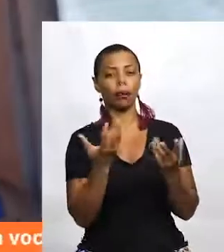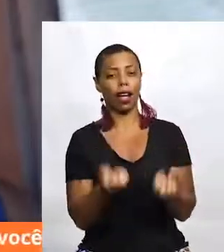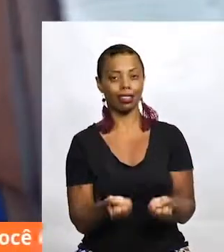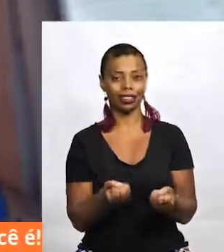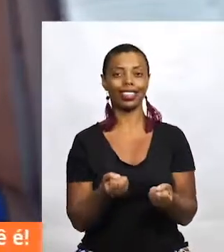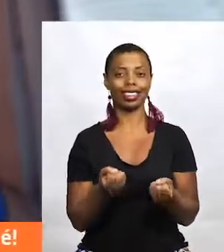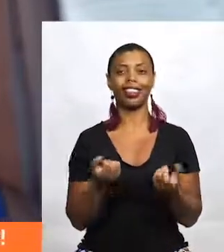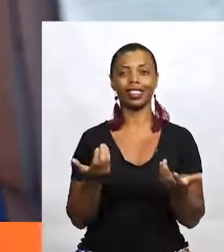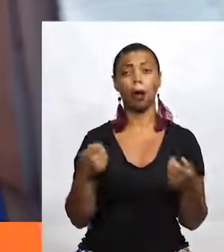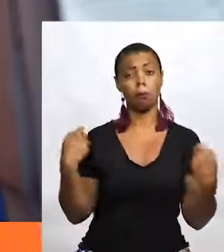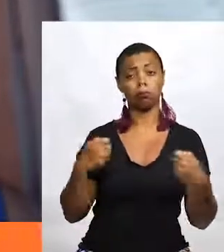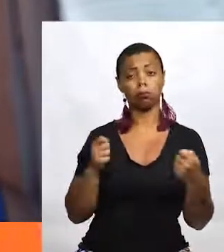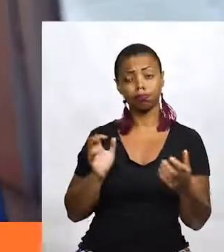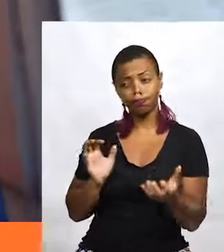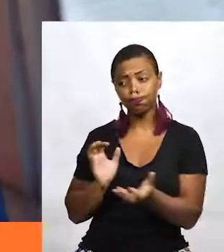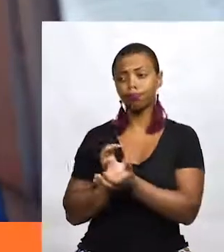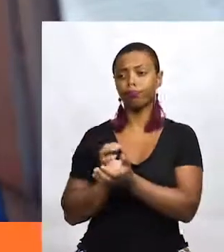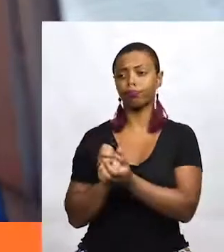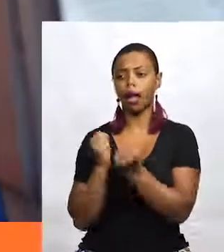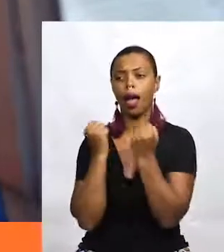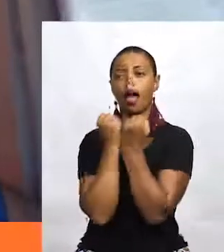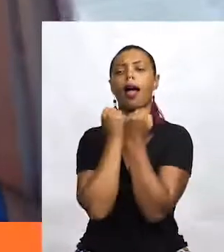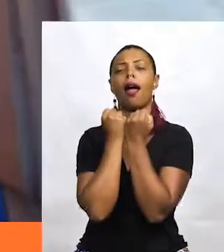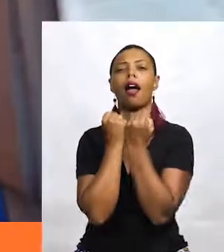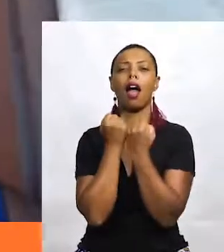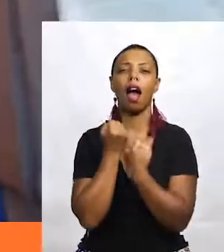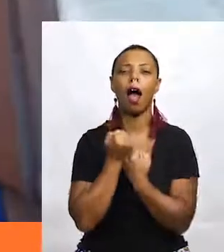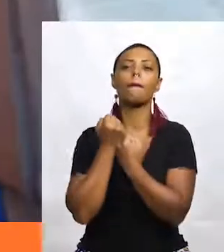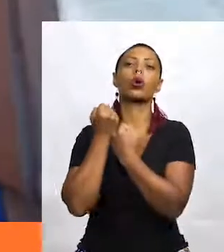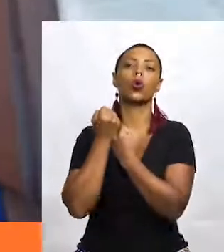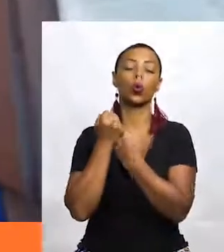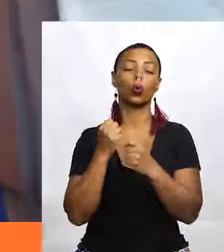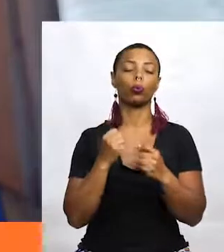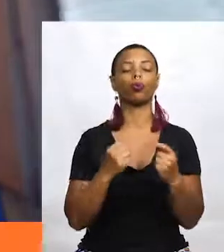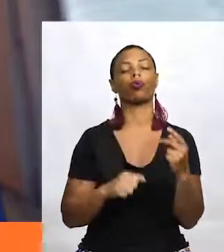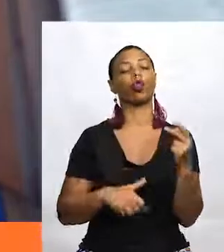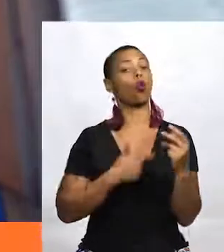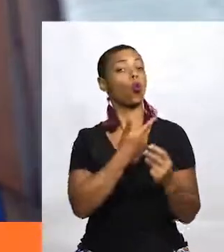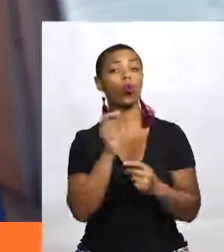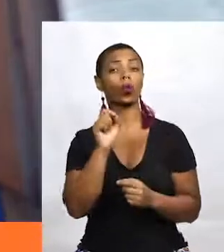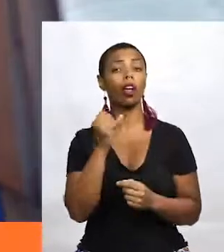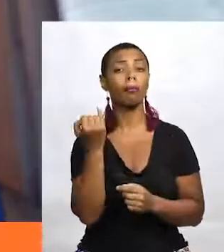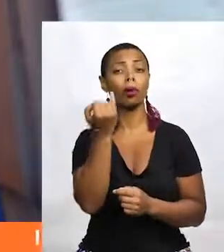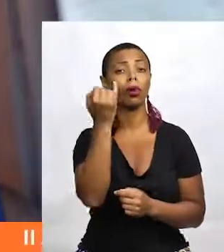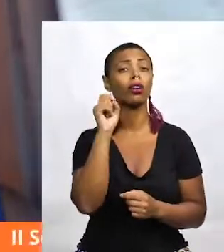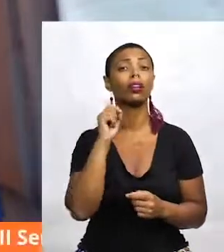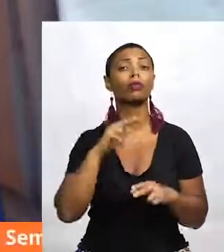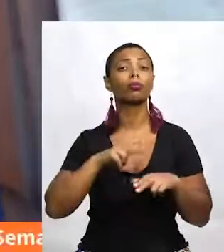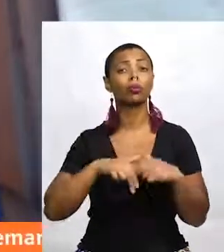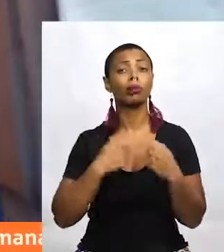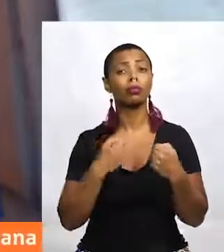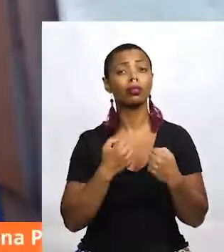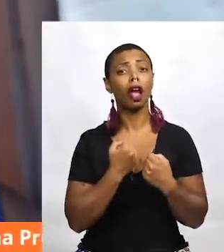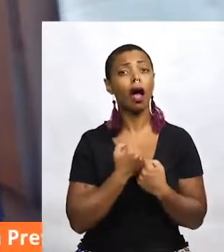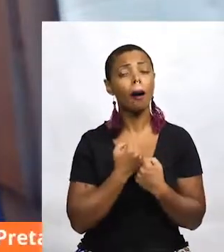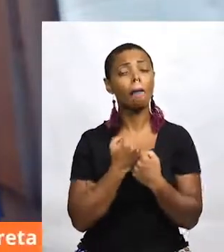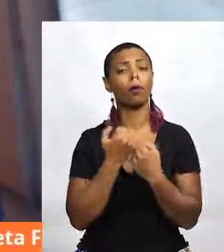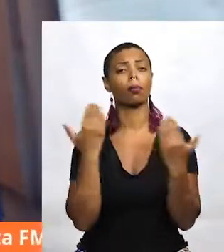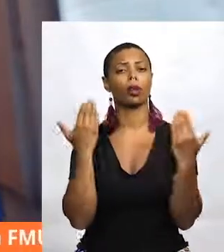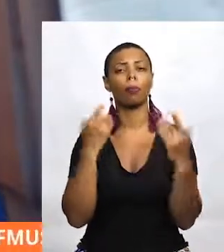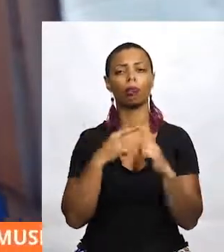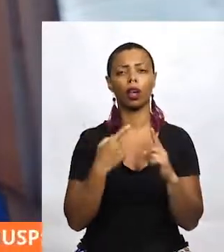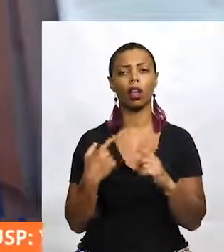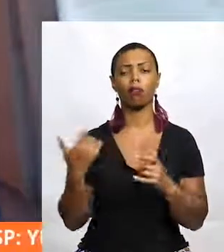outra importância é encontrar respaldo psicológico. A gente, por muito tempo, foi convencido de que